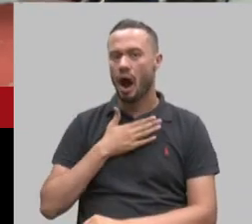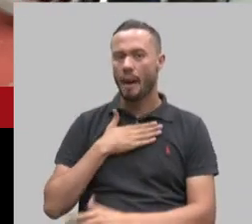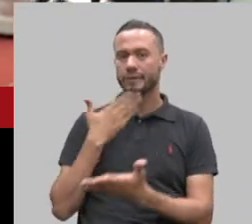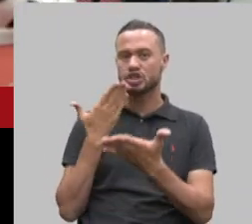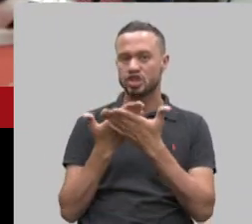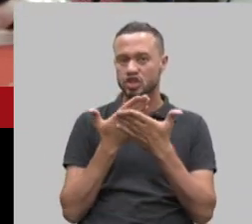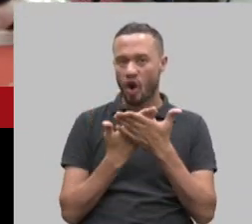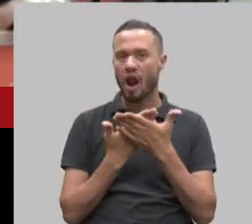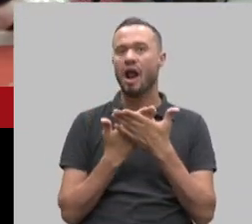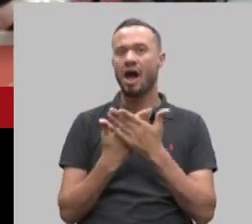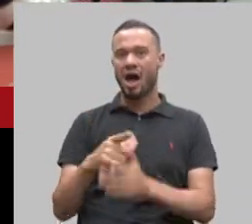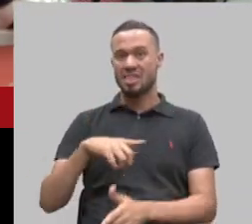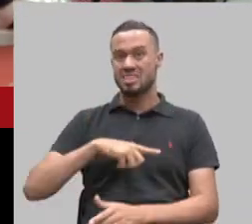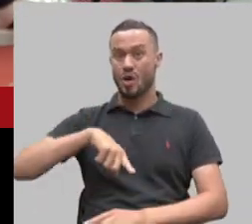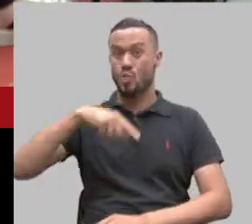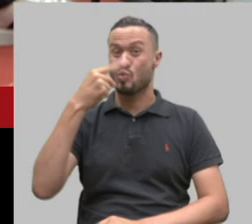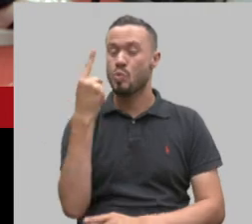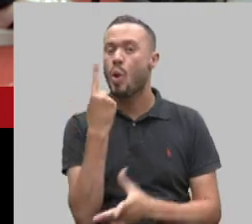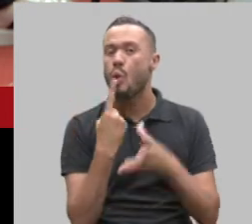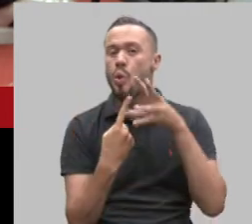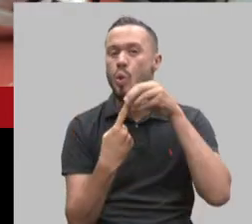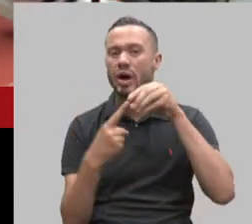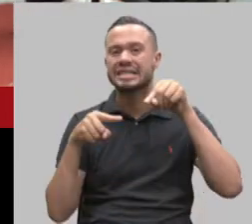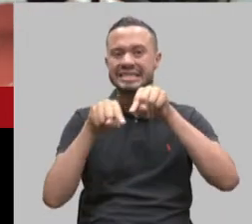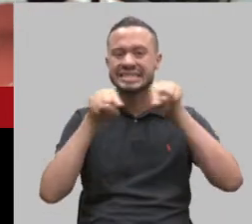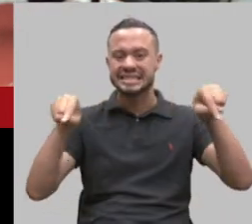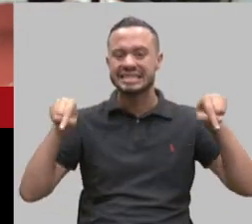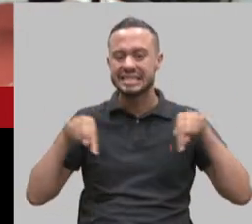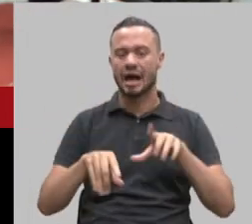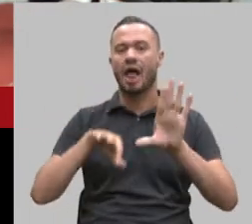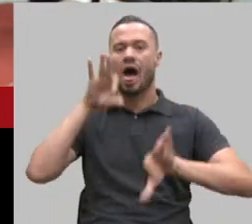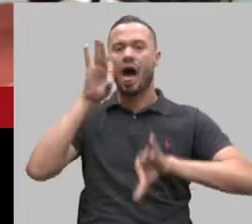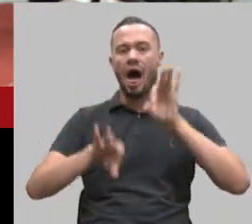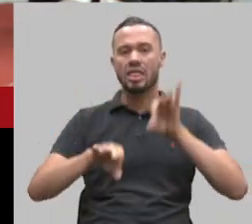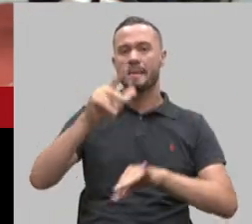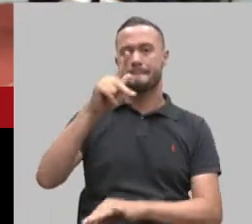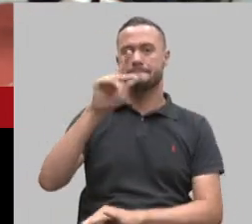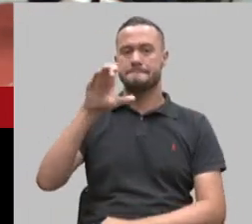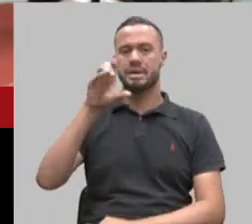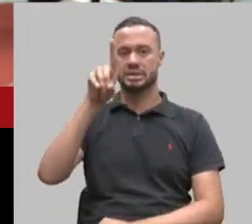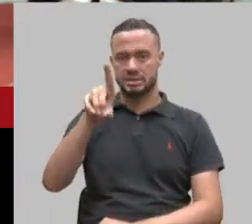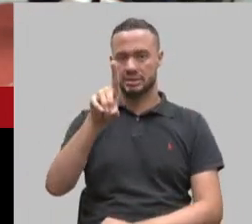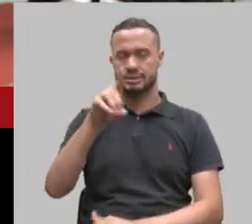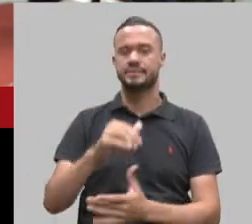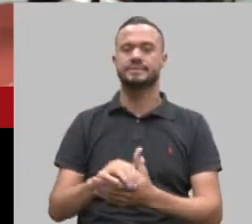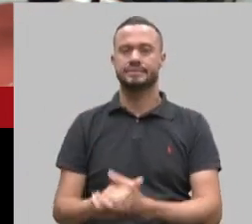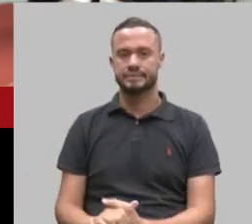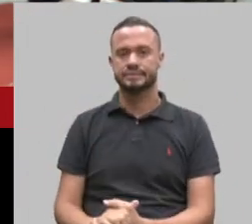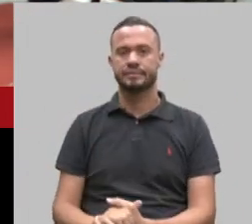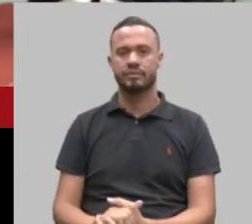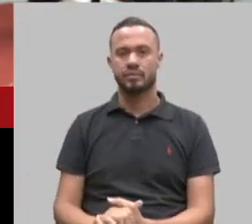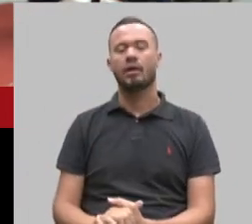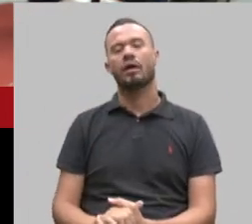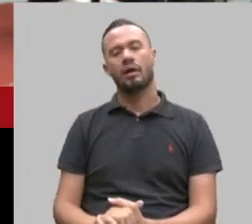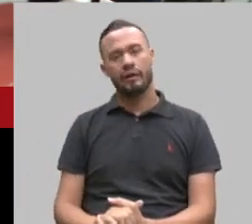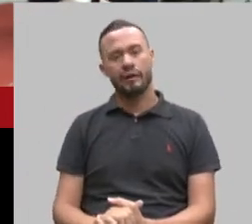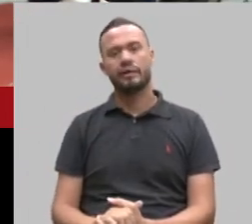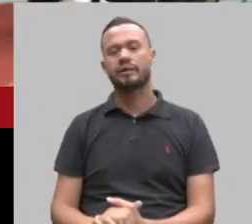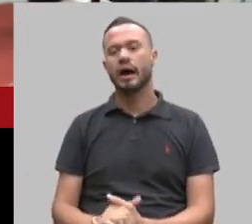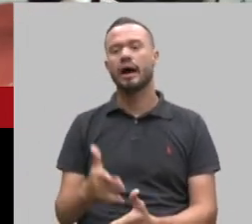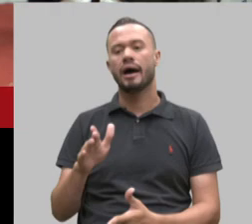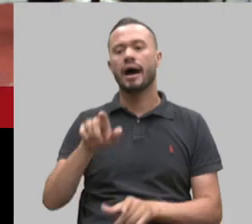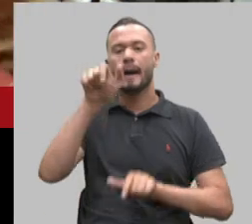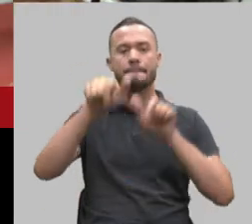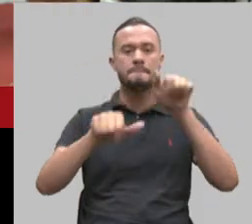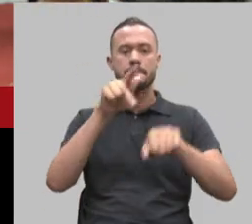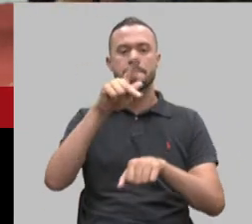sala adaptada a pcds eh a chegada da escola não é adaptada